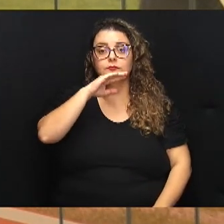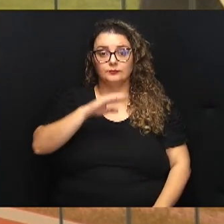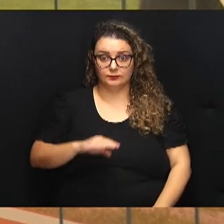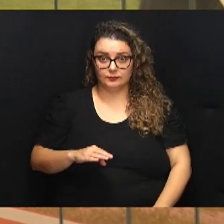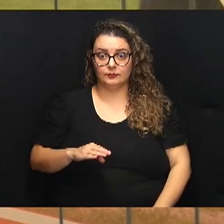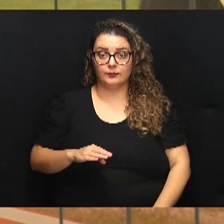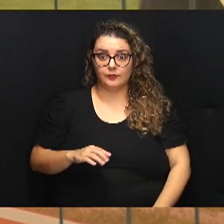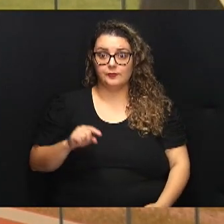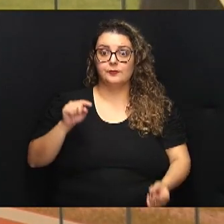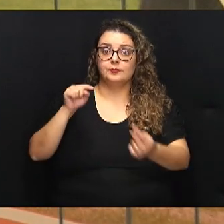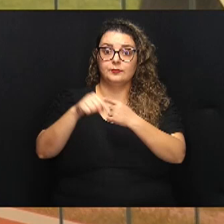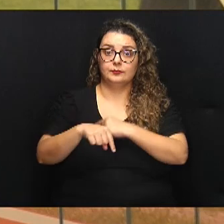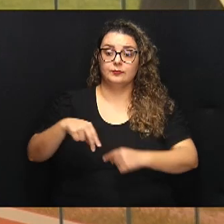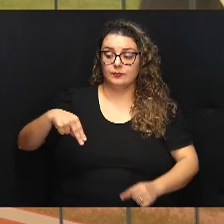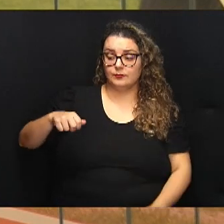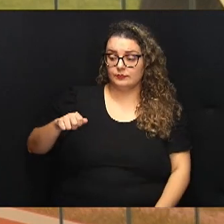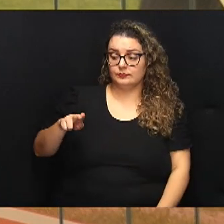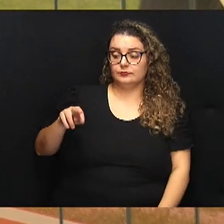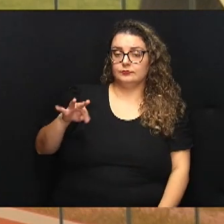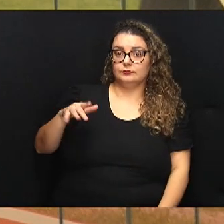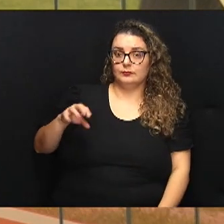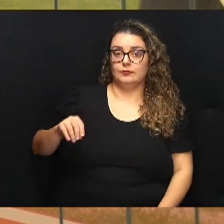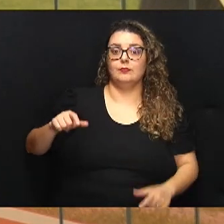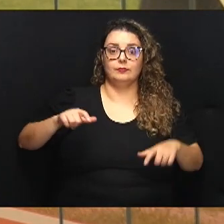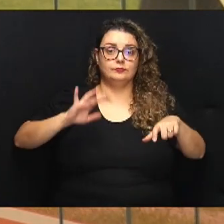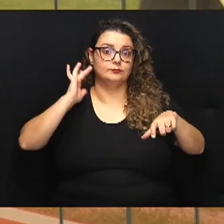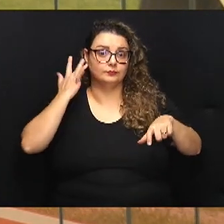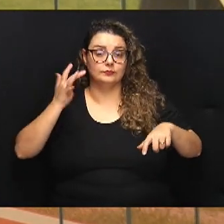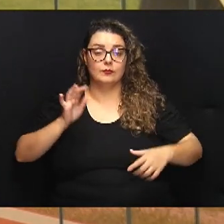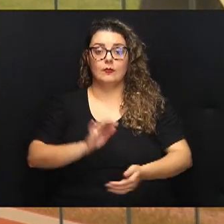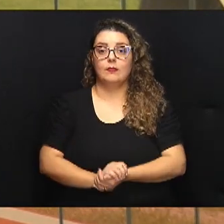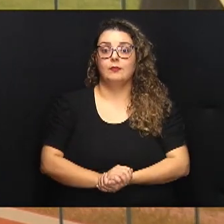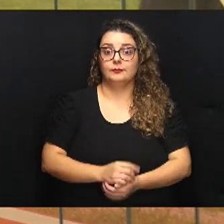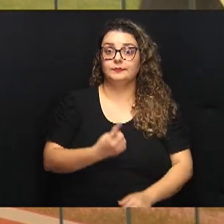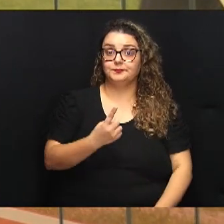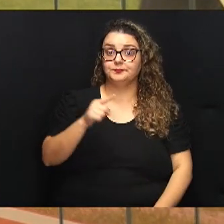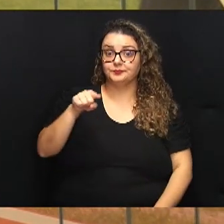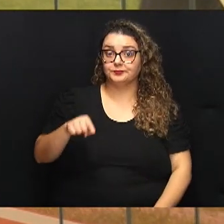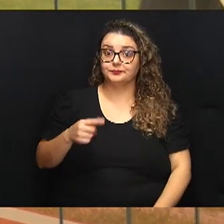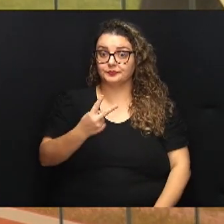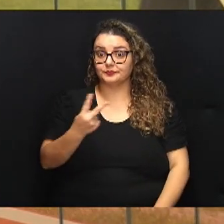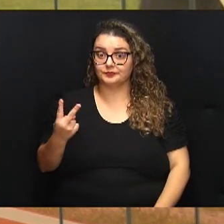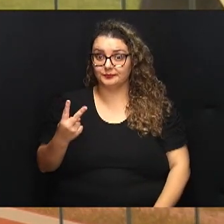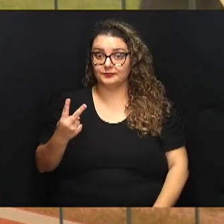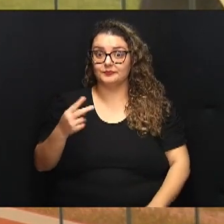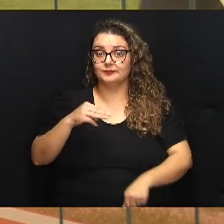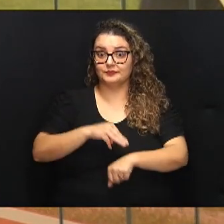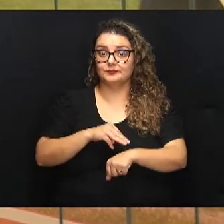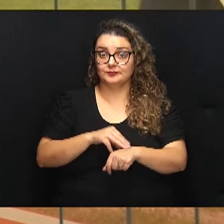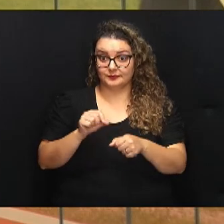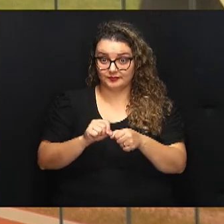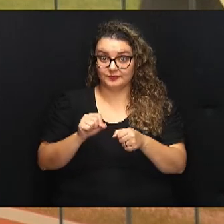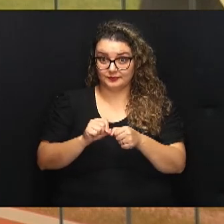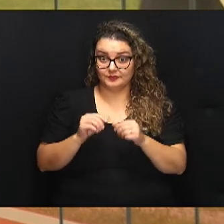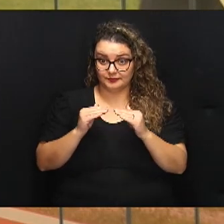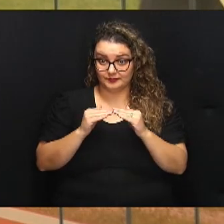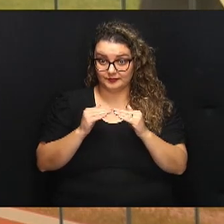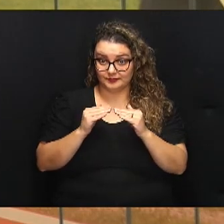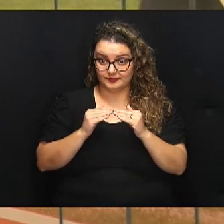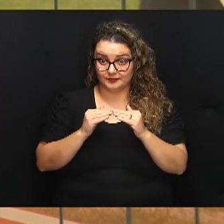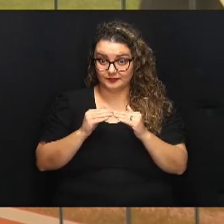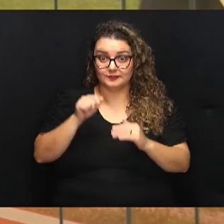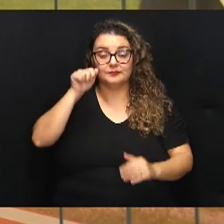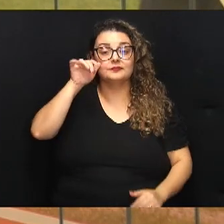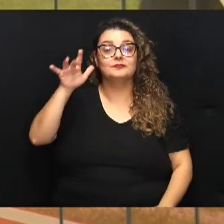tarde, contra o Náutico no Brinco de Ouro. 1h mais 22 minutos, vamos fazer o seguinte. A